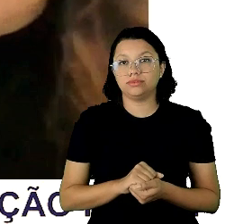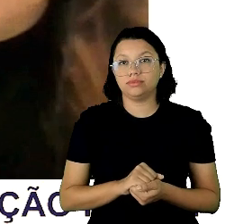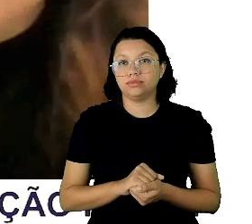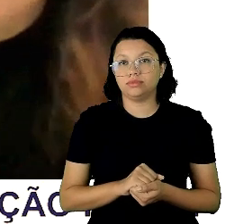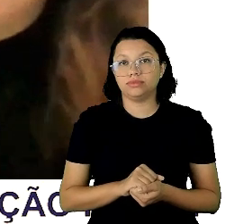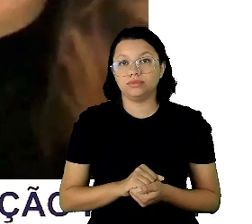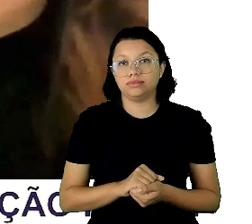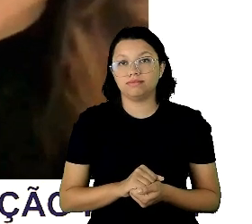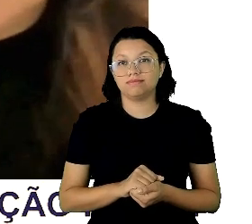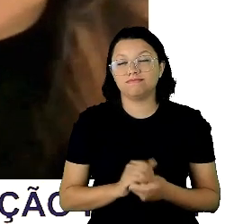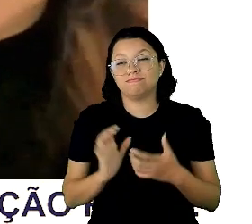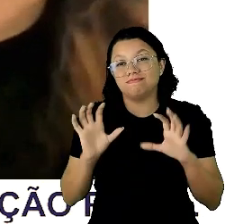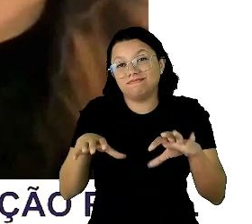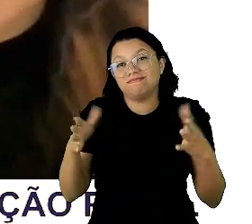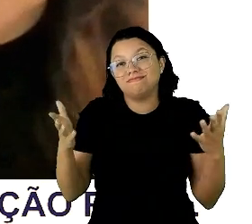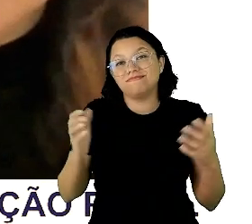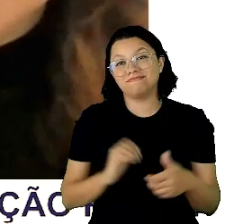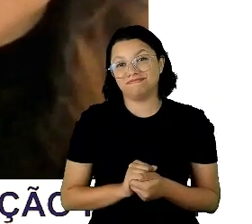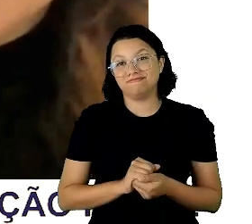E é isso.